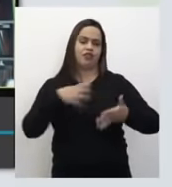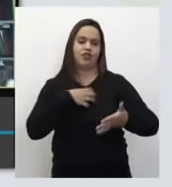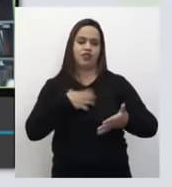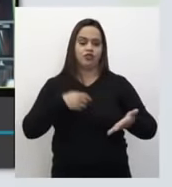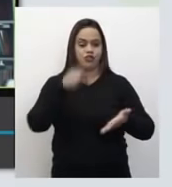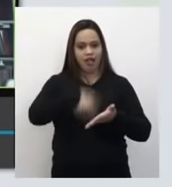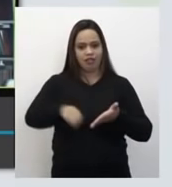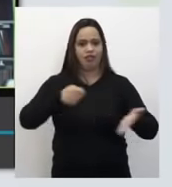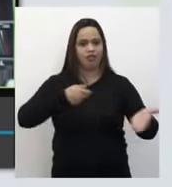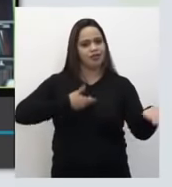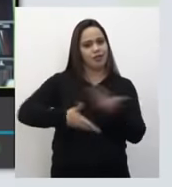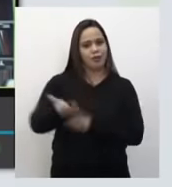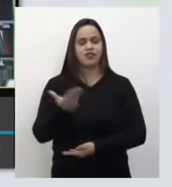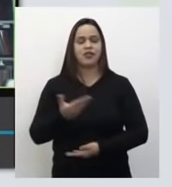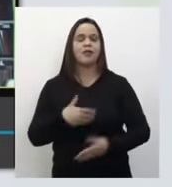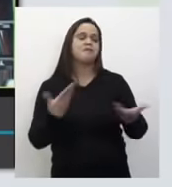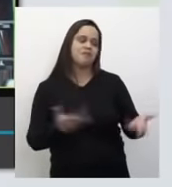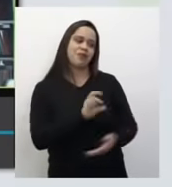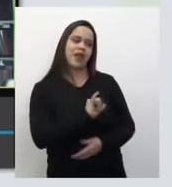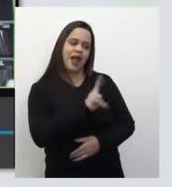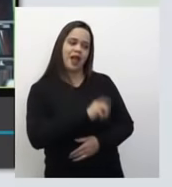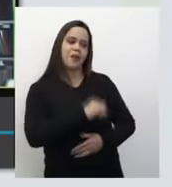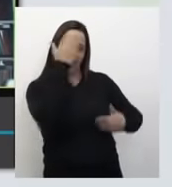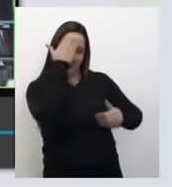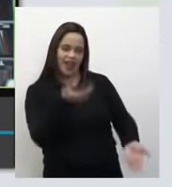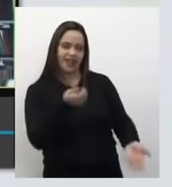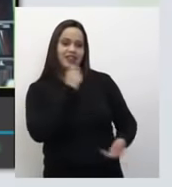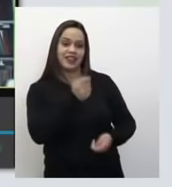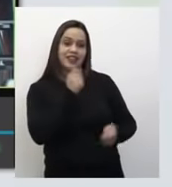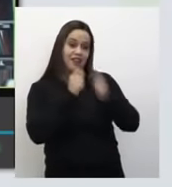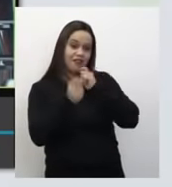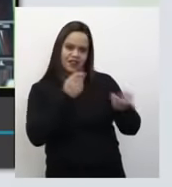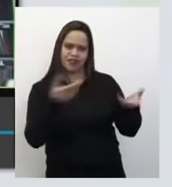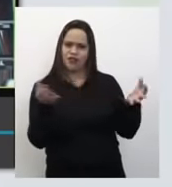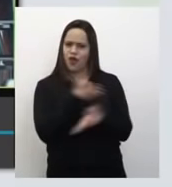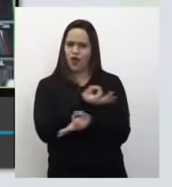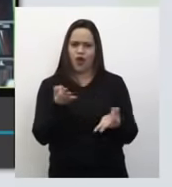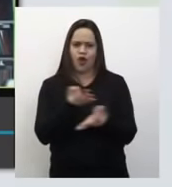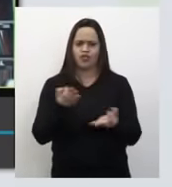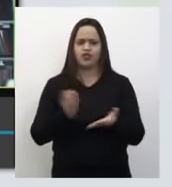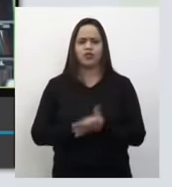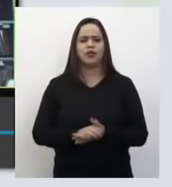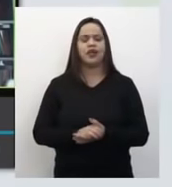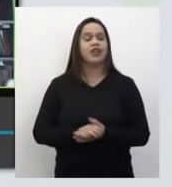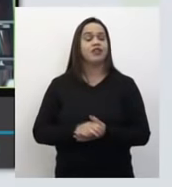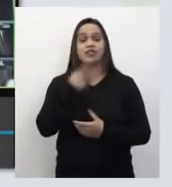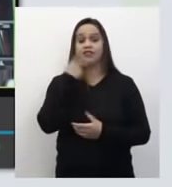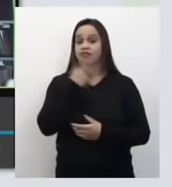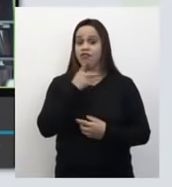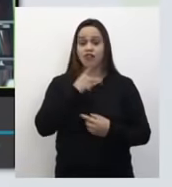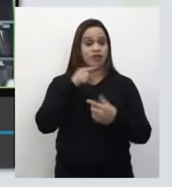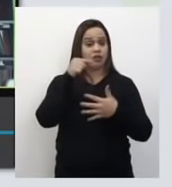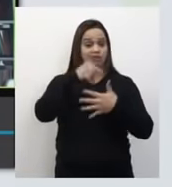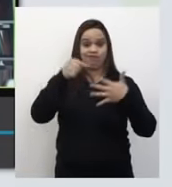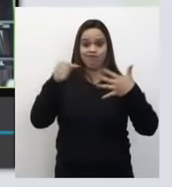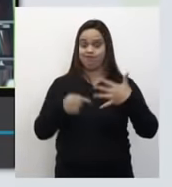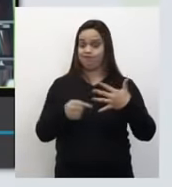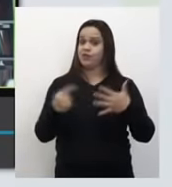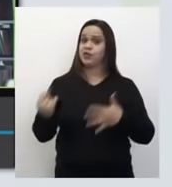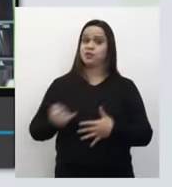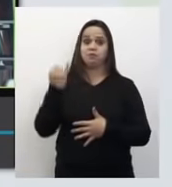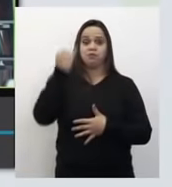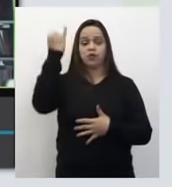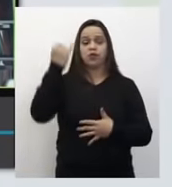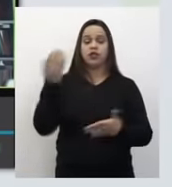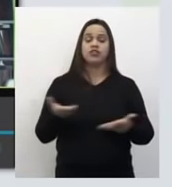Caio, muito obrigada pela entrevista, foi ótima. Nossa, você tocou em pontos muito pertinentes, né? E o interessante é